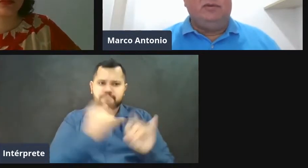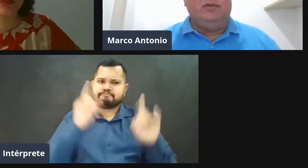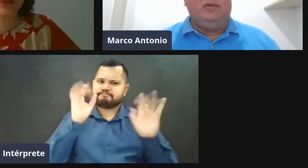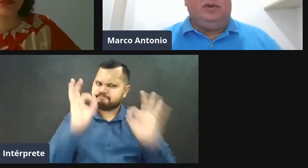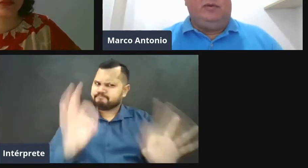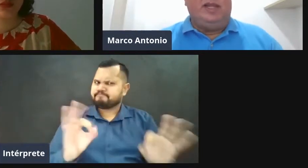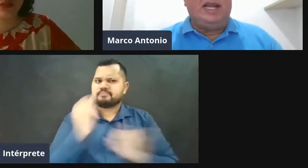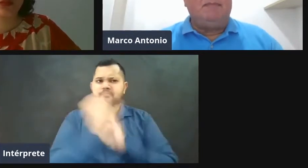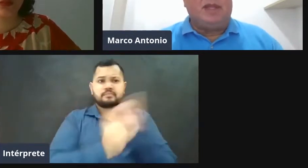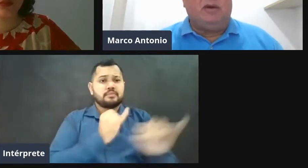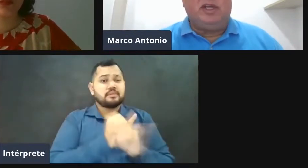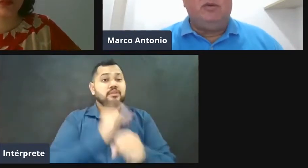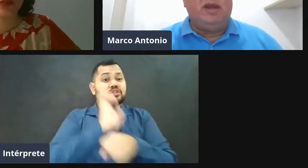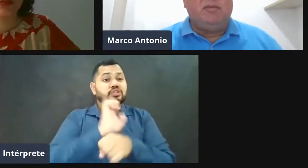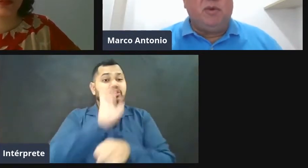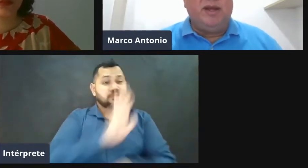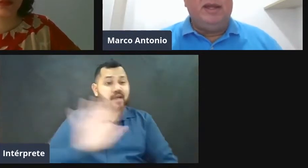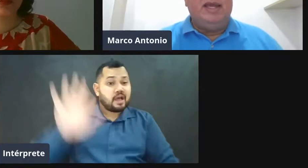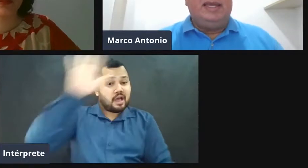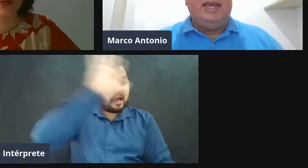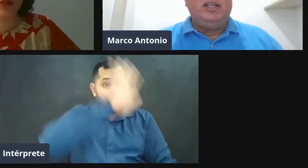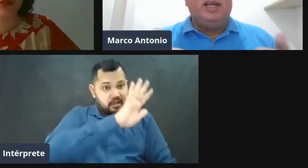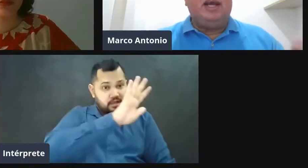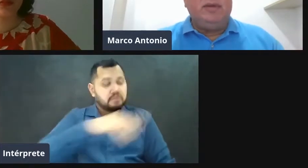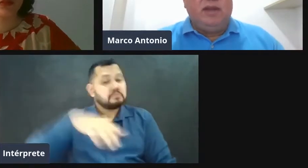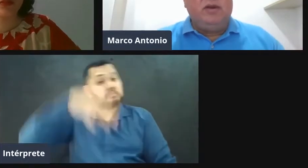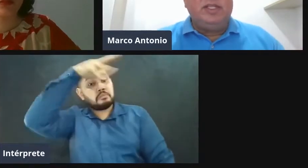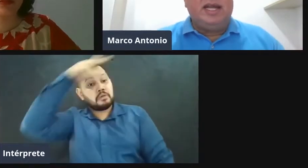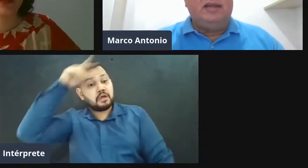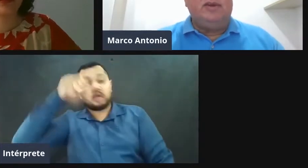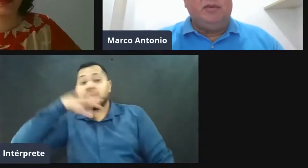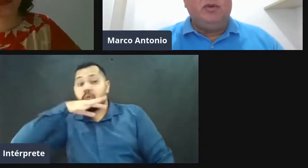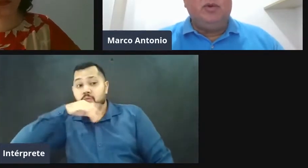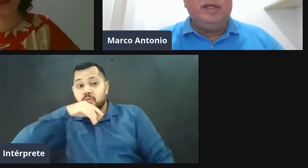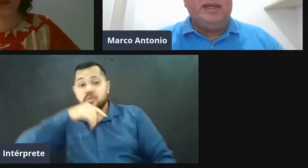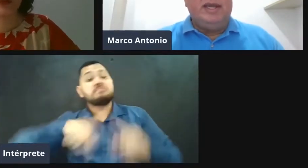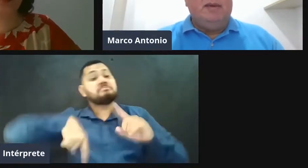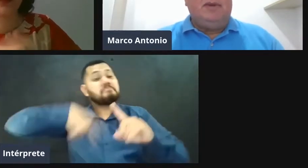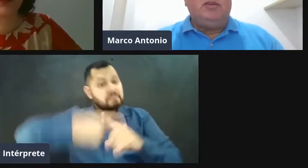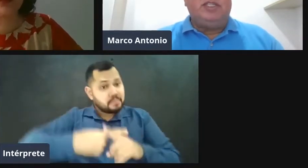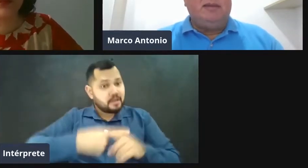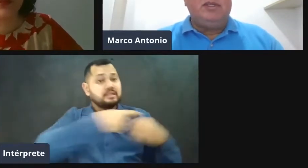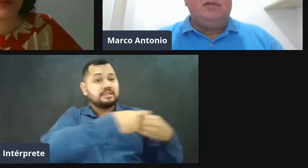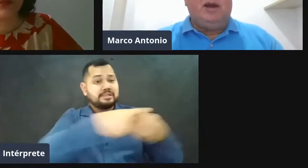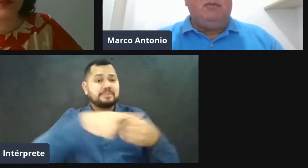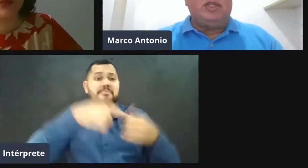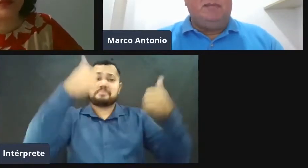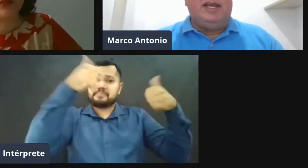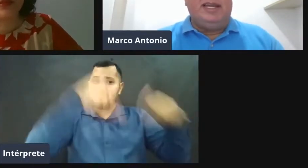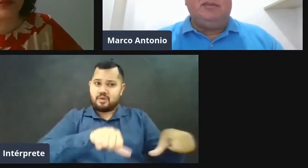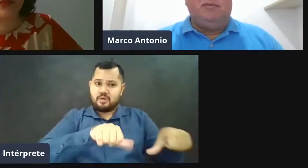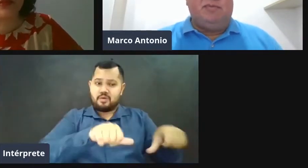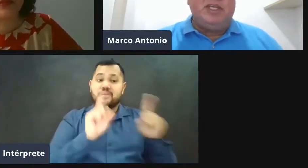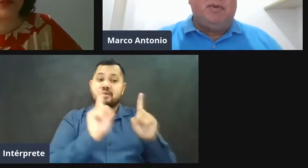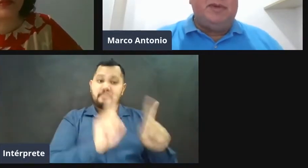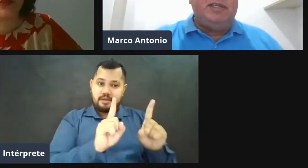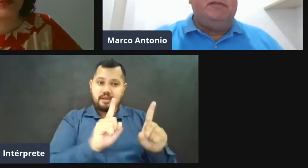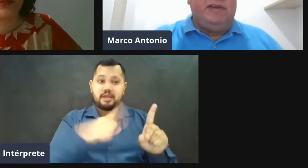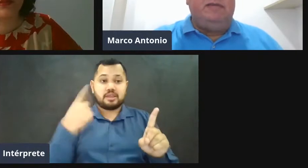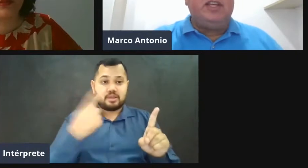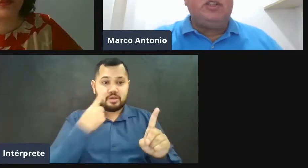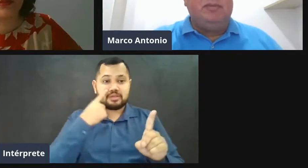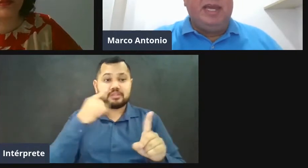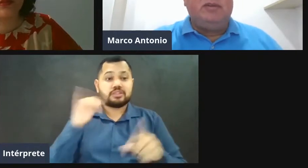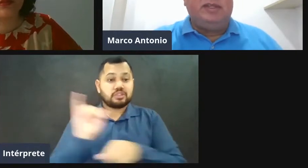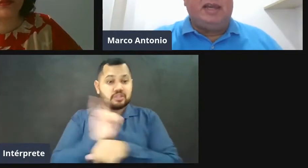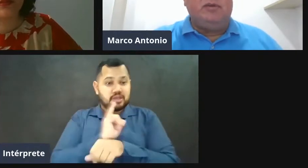no estado. Na capital já não é boa, quem dirá no interior do estado? É muito ruim. Mas nós temos que buscar mecanismos,